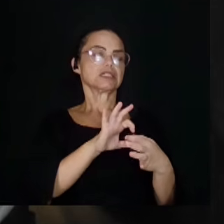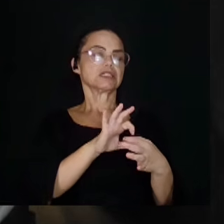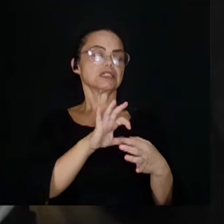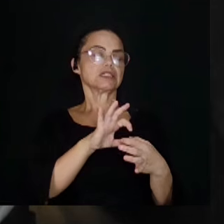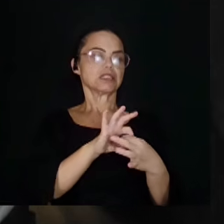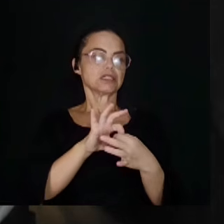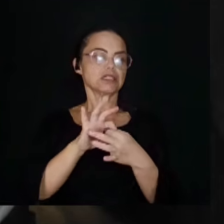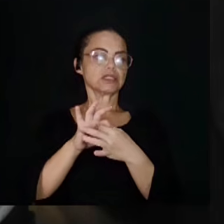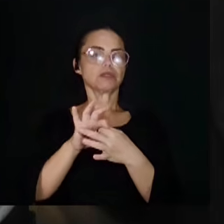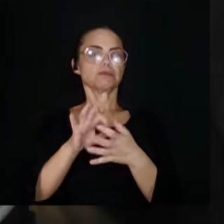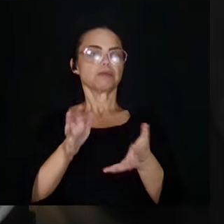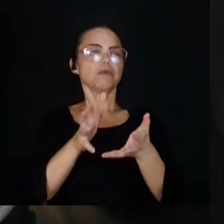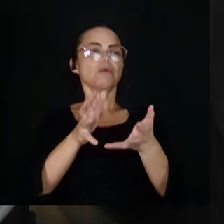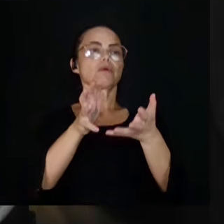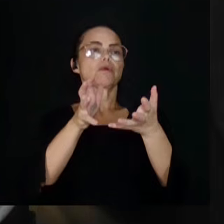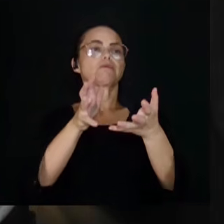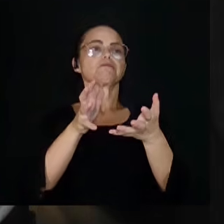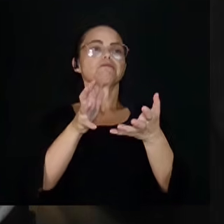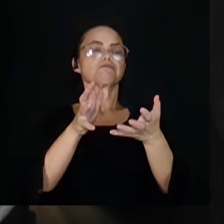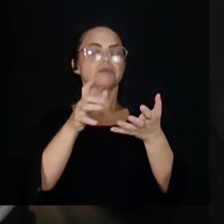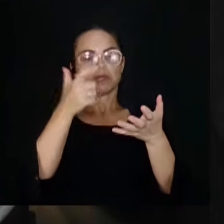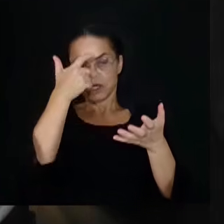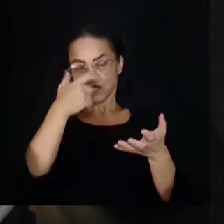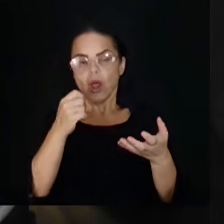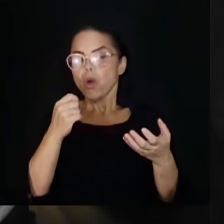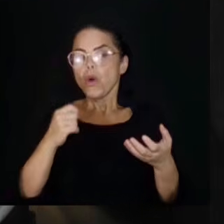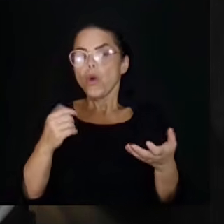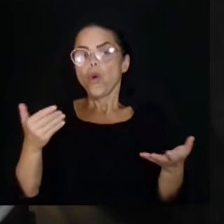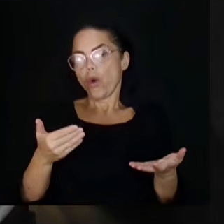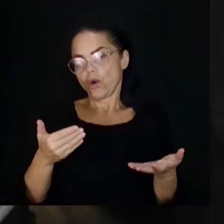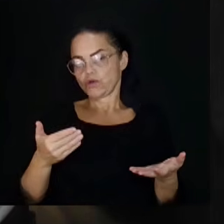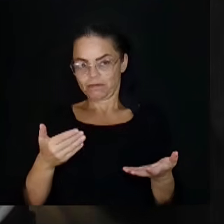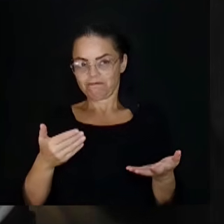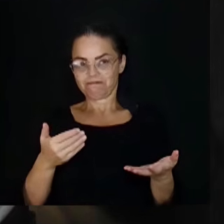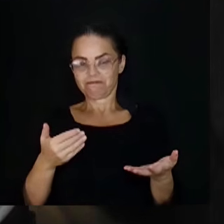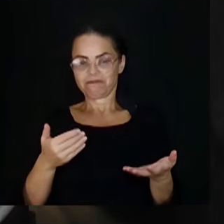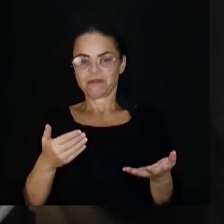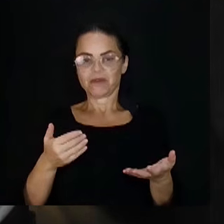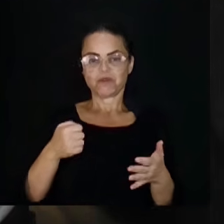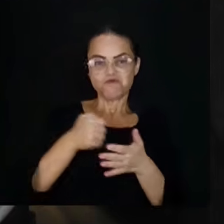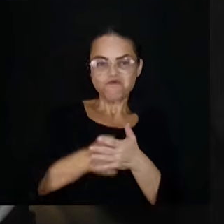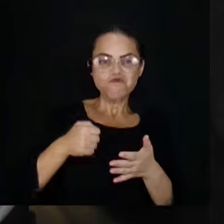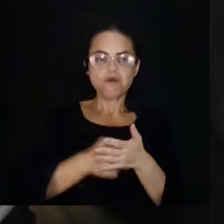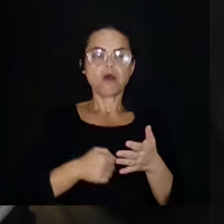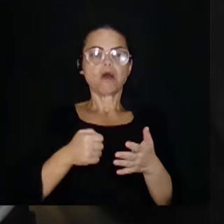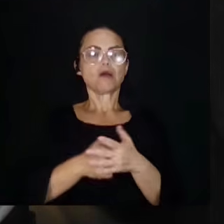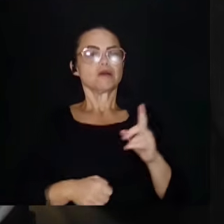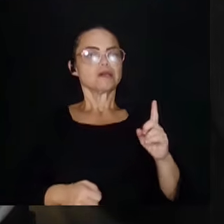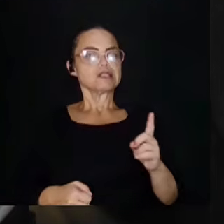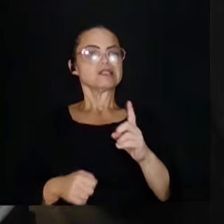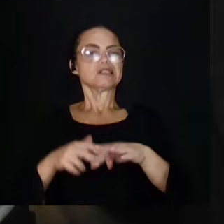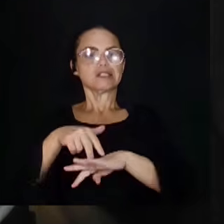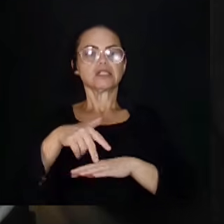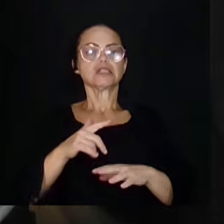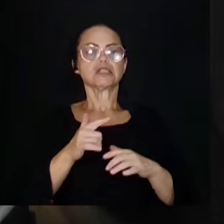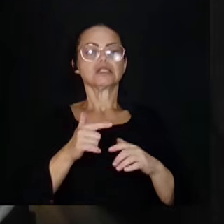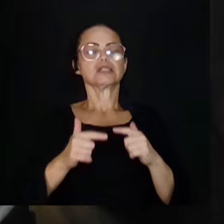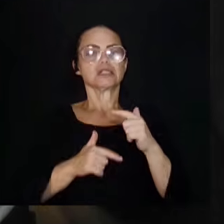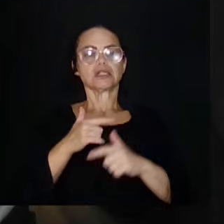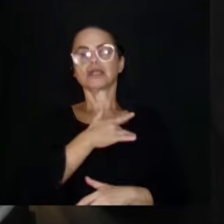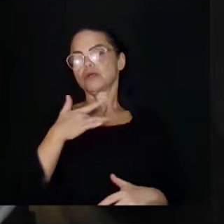contribuíram para eu ser a lutadora, a militante, a trabalhadora da saúde que você é